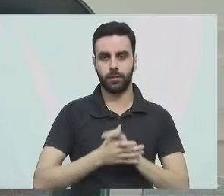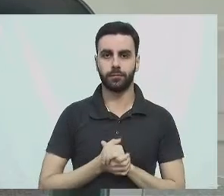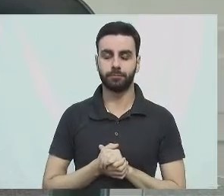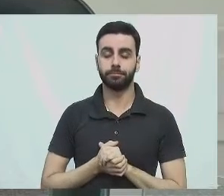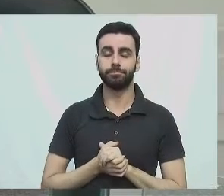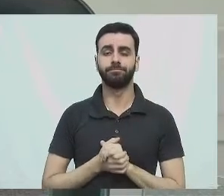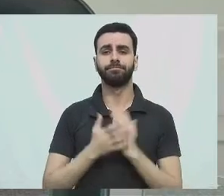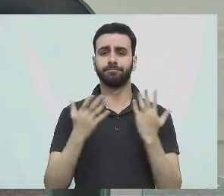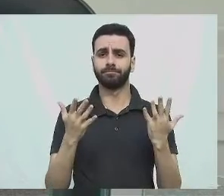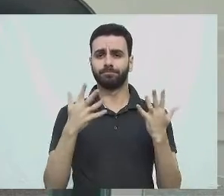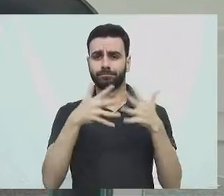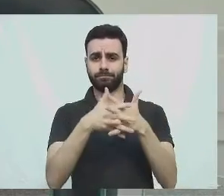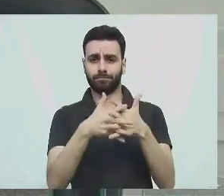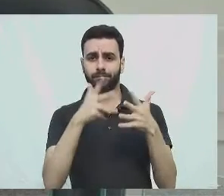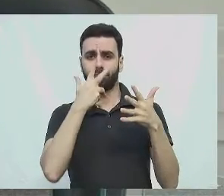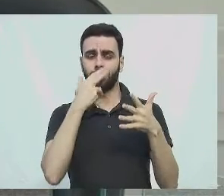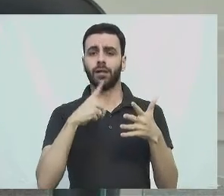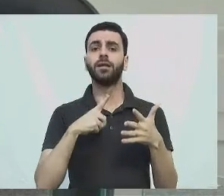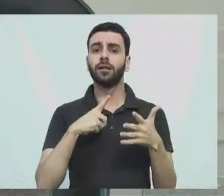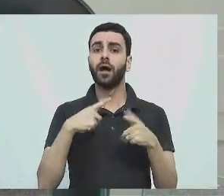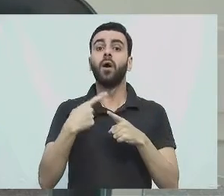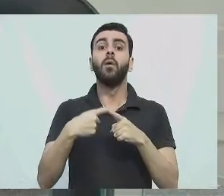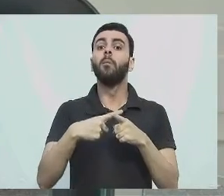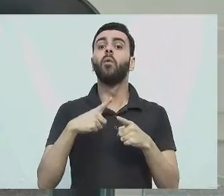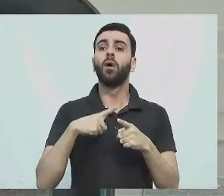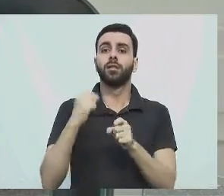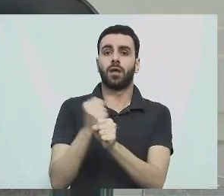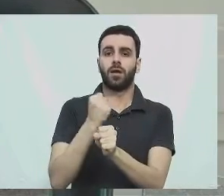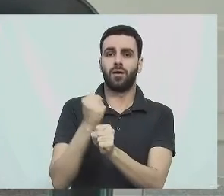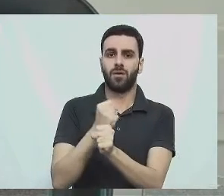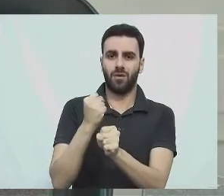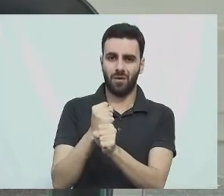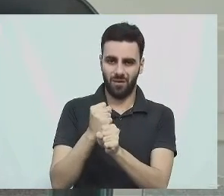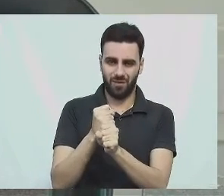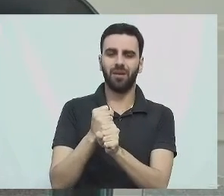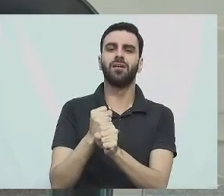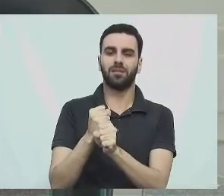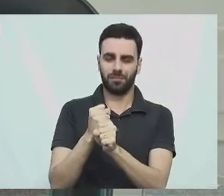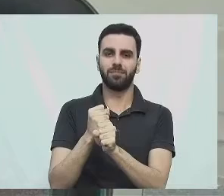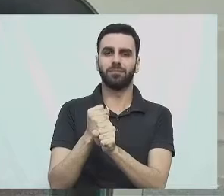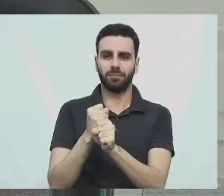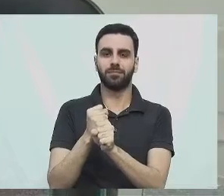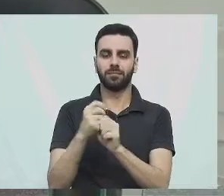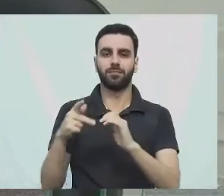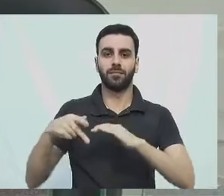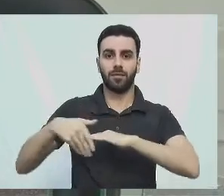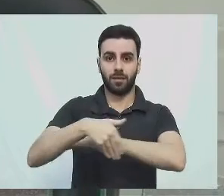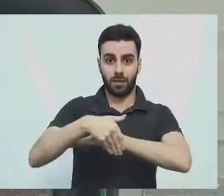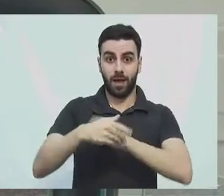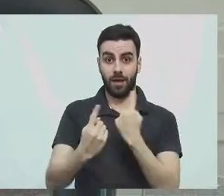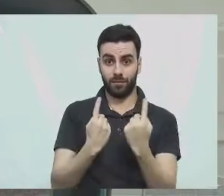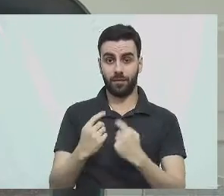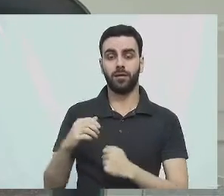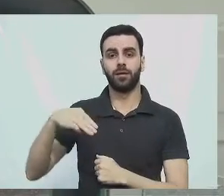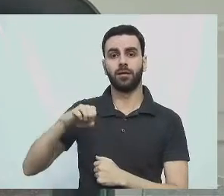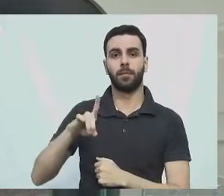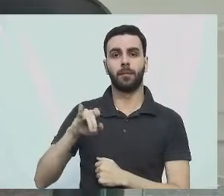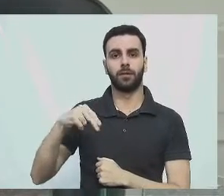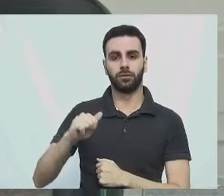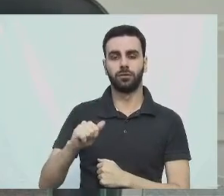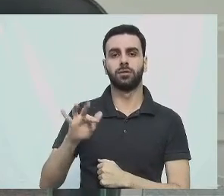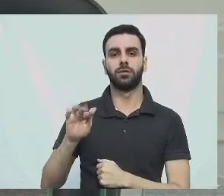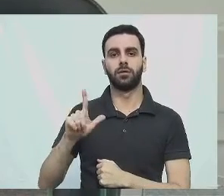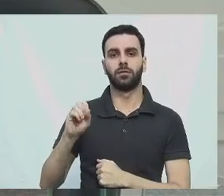Então, foram colocados isso aí por causa da obra que estava fazendo na José Medina Floresta. A obra lá já